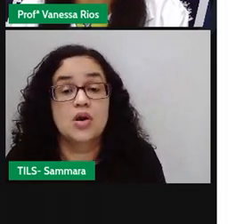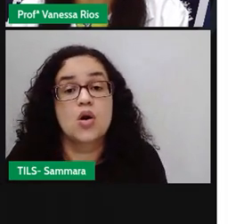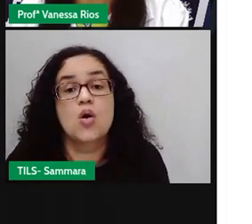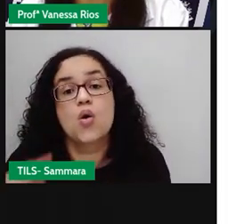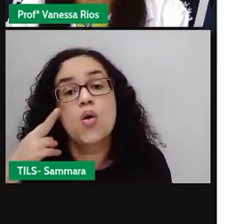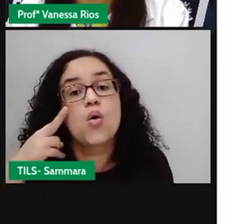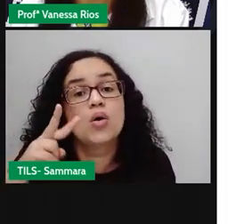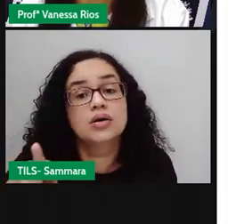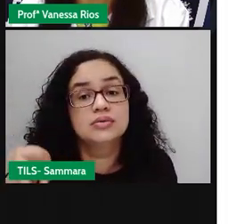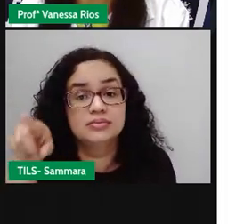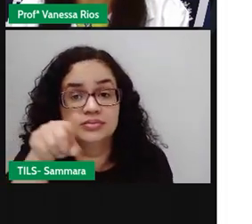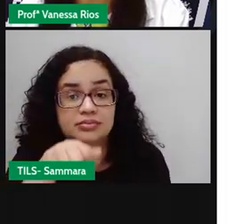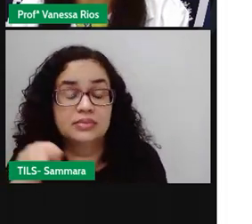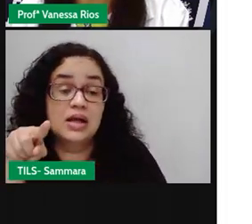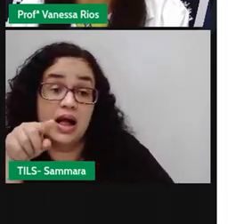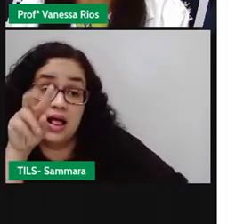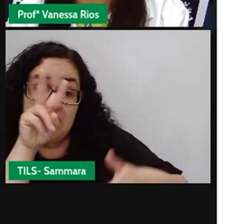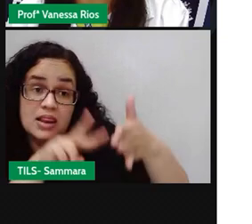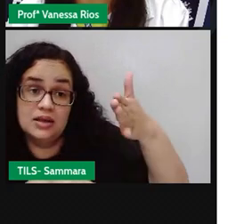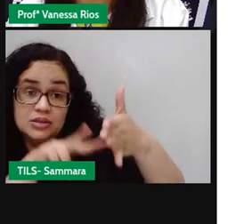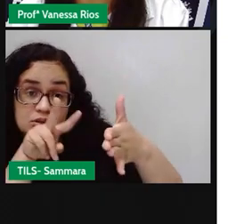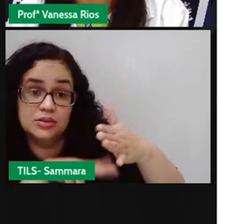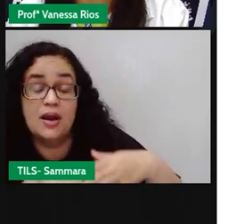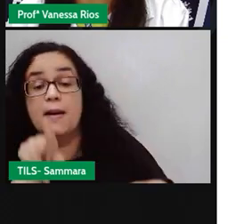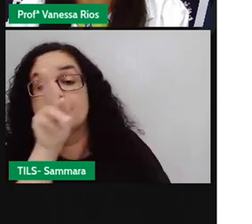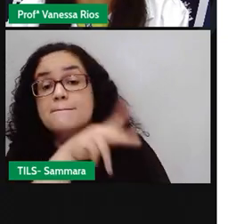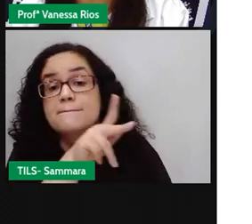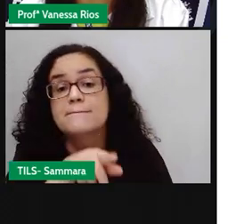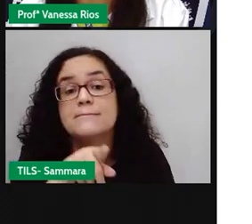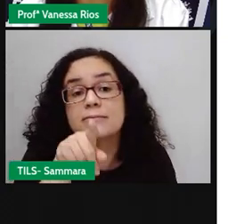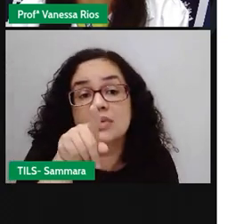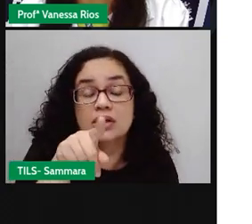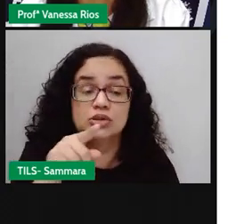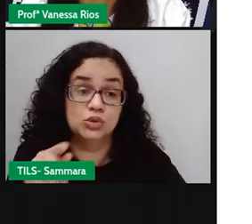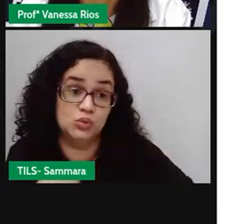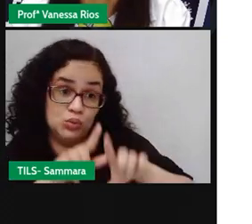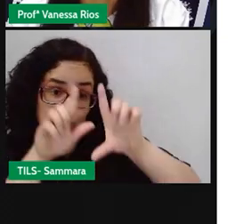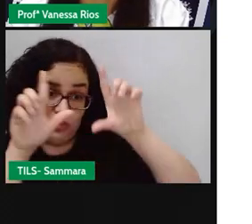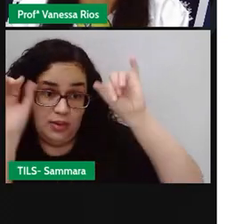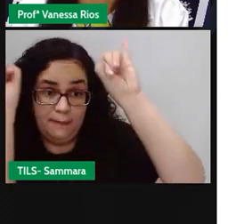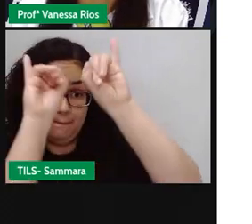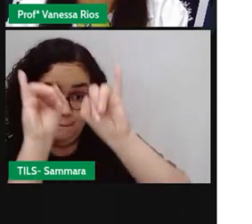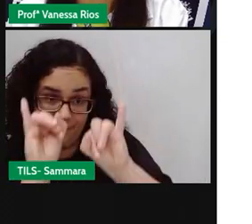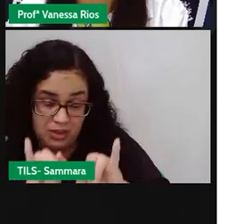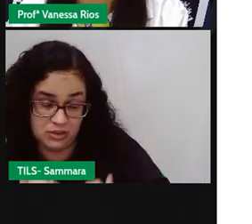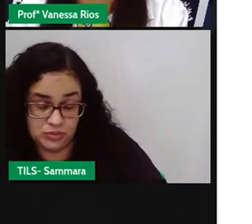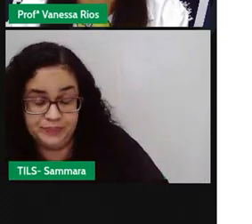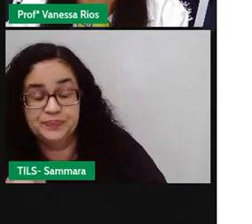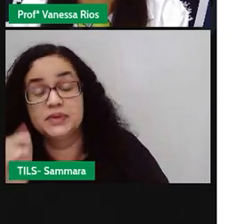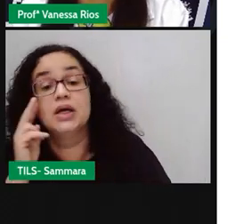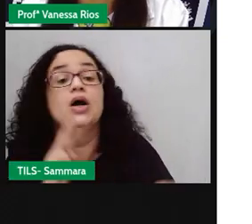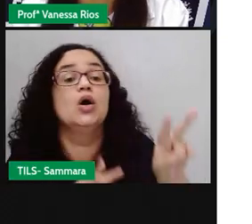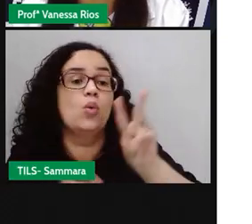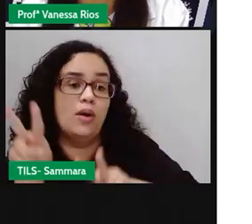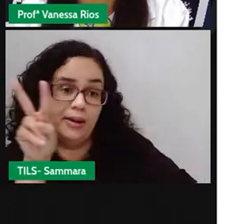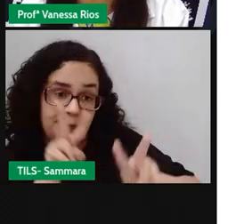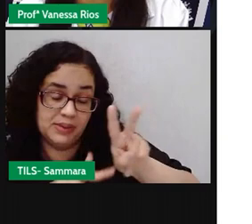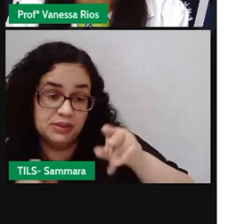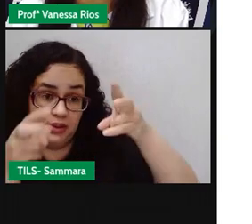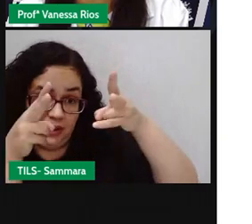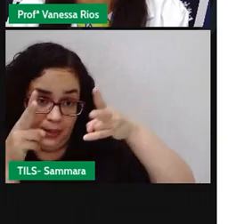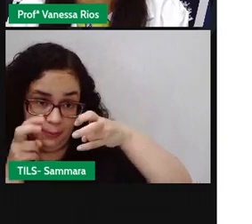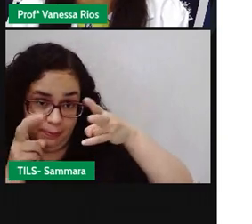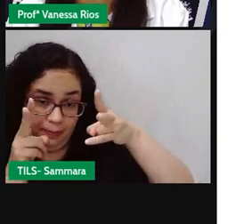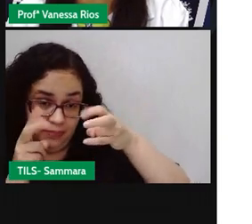Olha só! Como a leitura do dia, a Pro trouxe aí a leitura através de uma imagem, né? Para que a gente observe e perceba